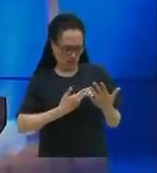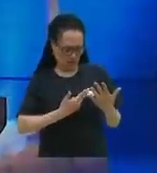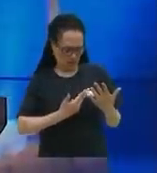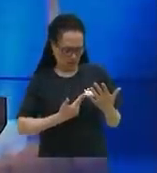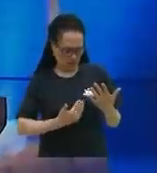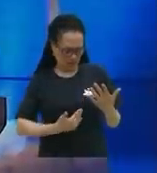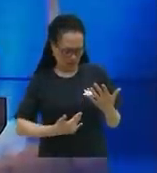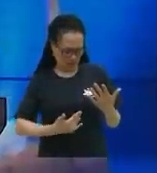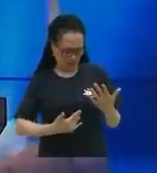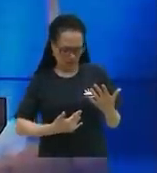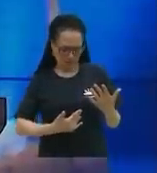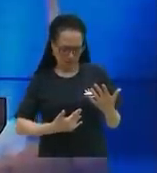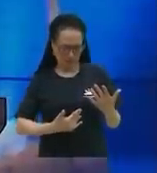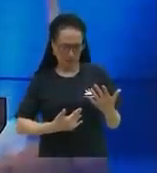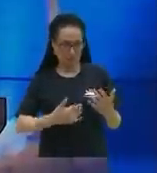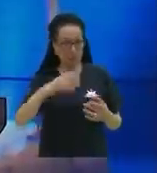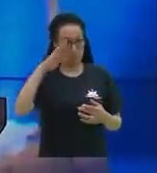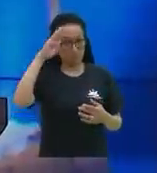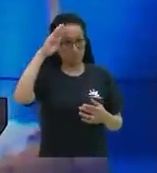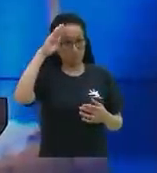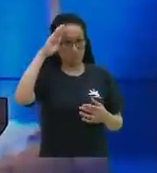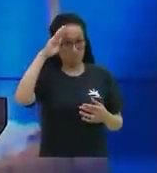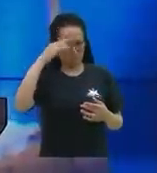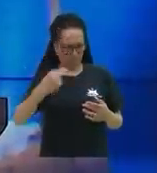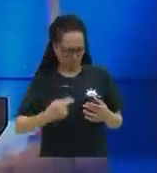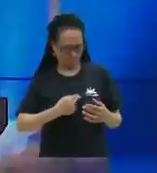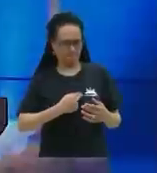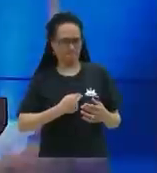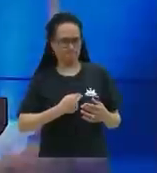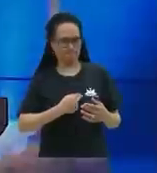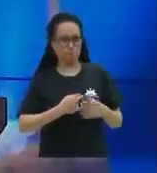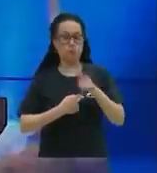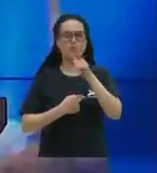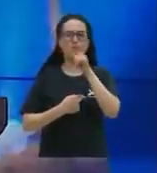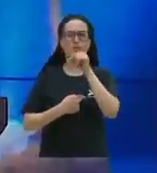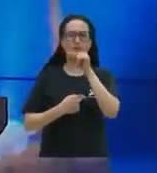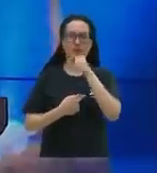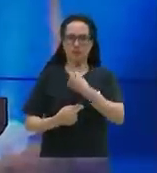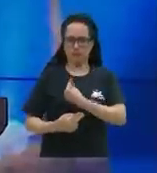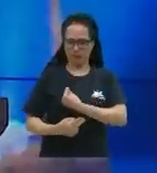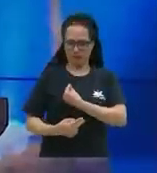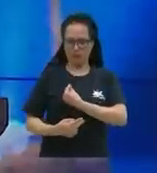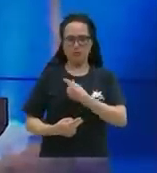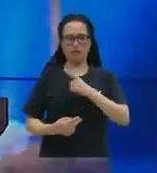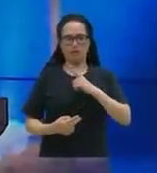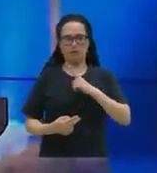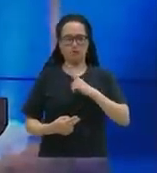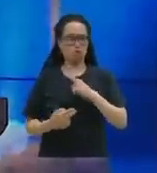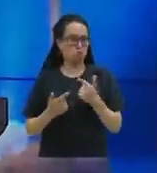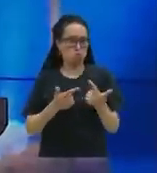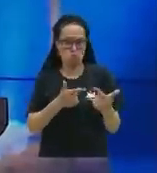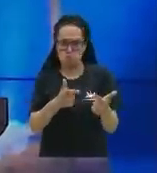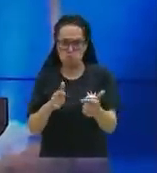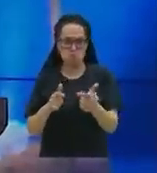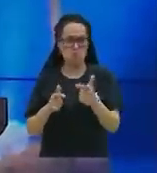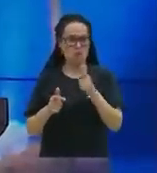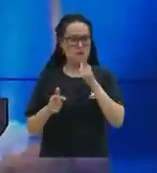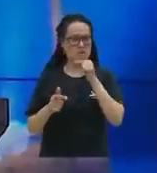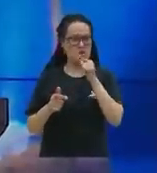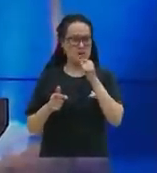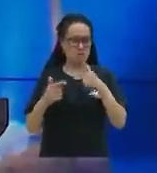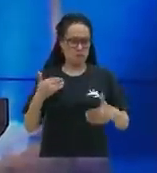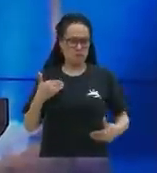A água é vida. Sem água nosso corpo não sobrevive. A